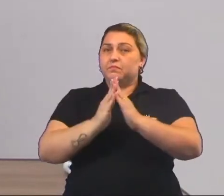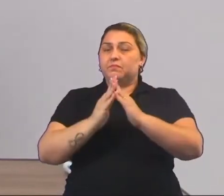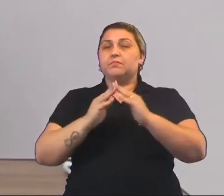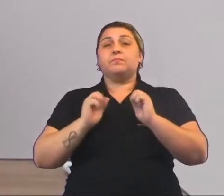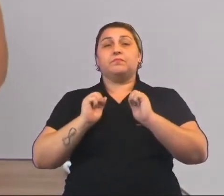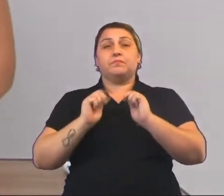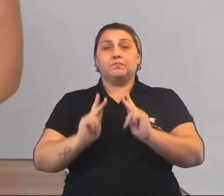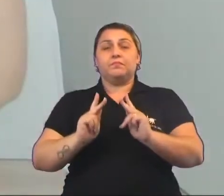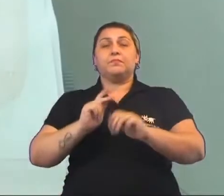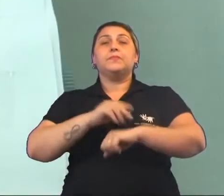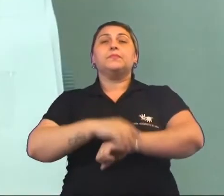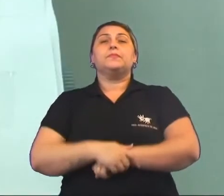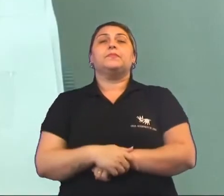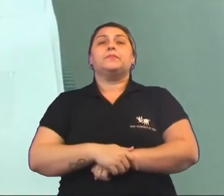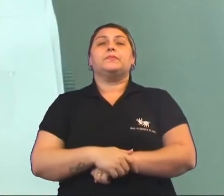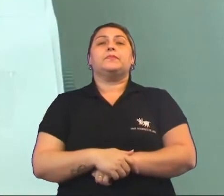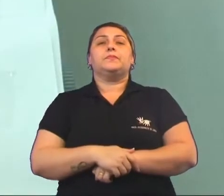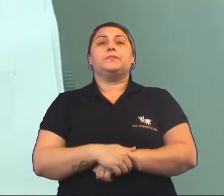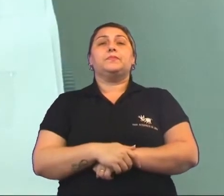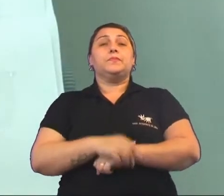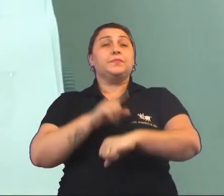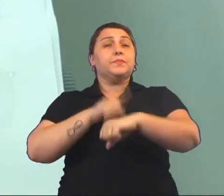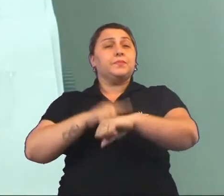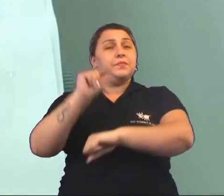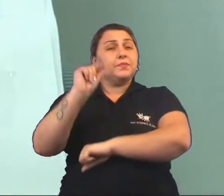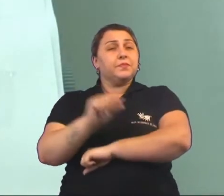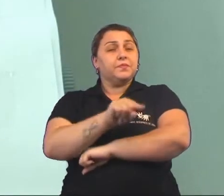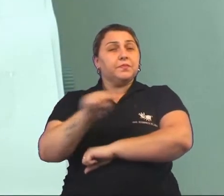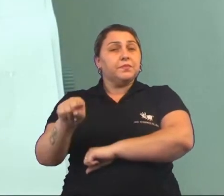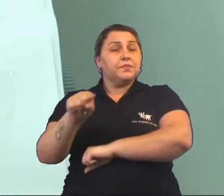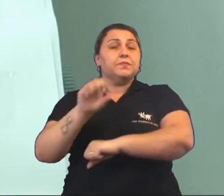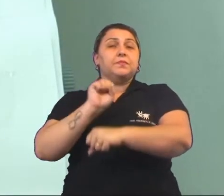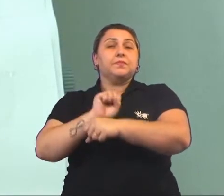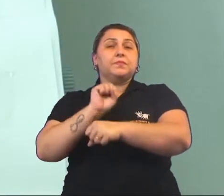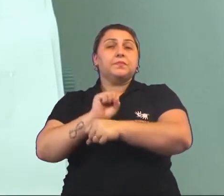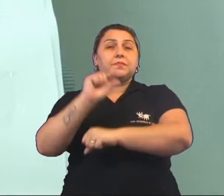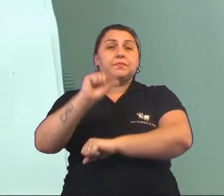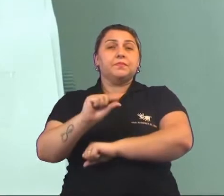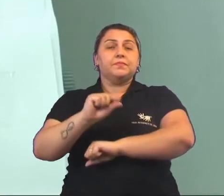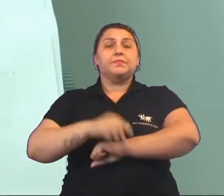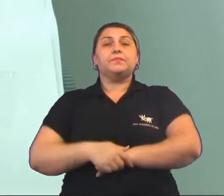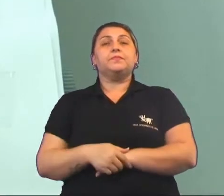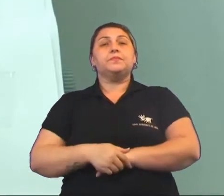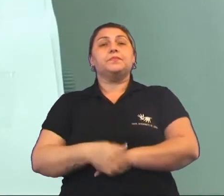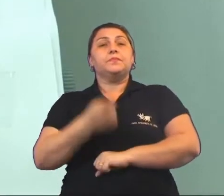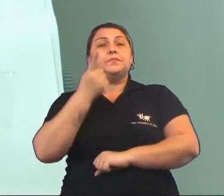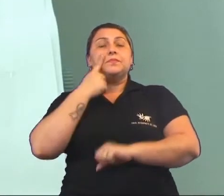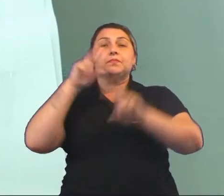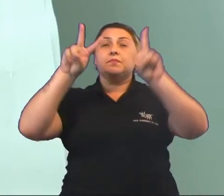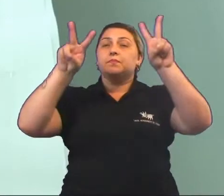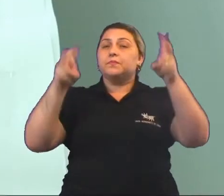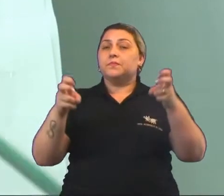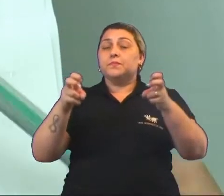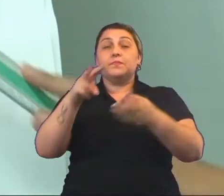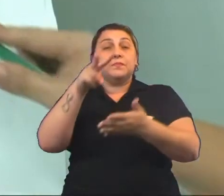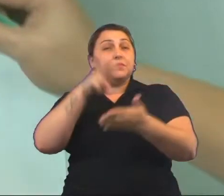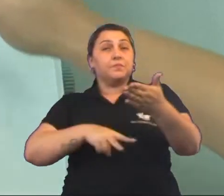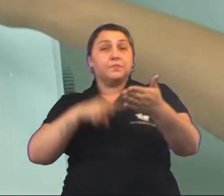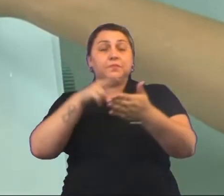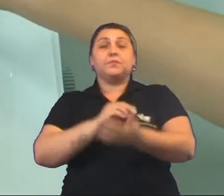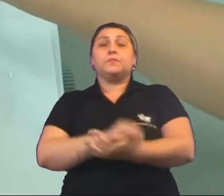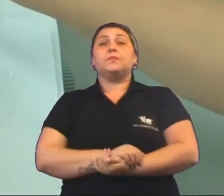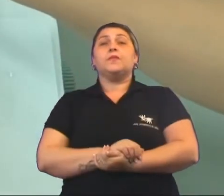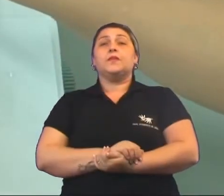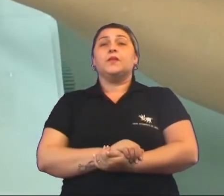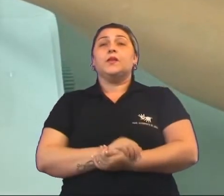comigo. Então, vamos lá. Vou dar um tempinho a vocês. Olha só, o título, vou ler o nosso título. O título